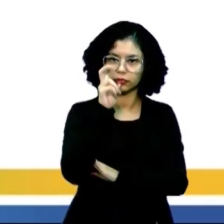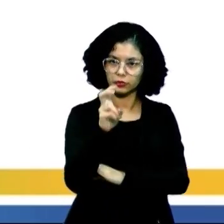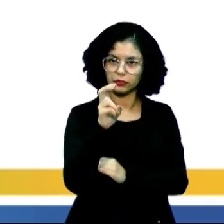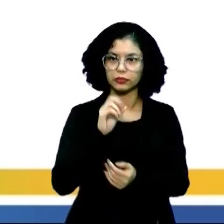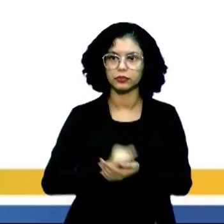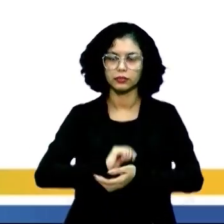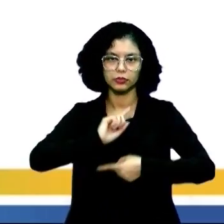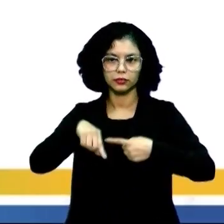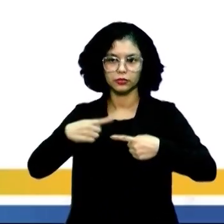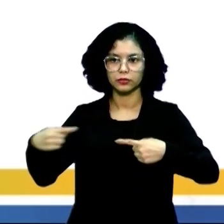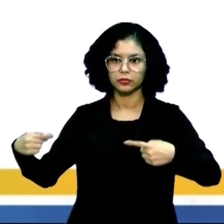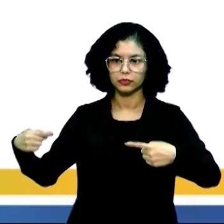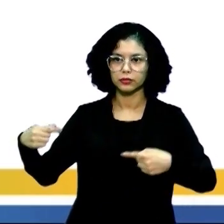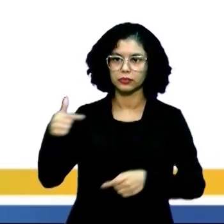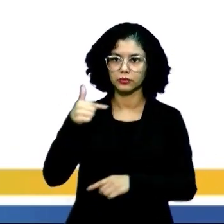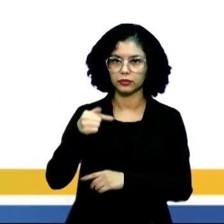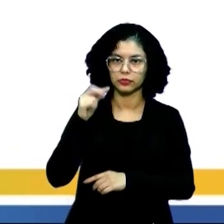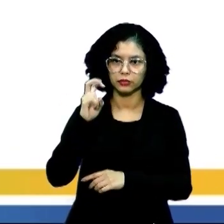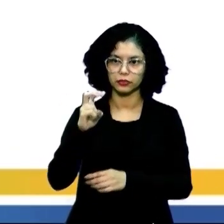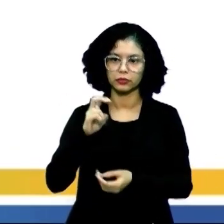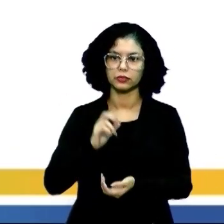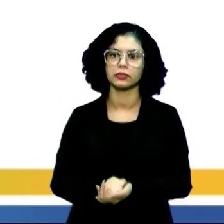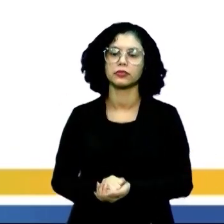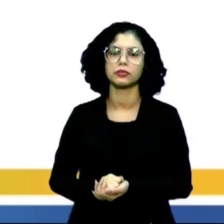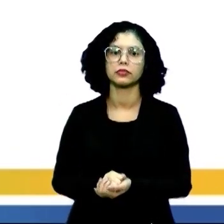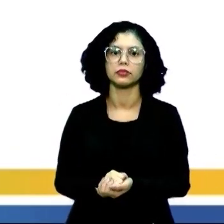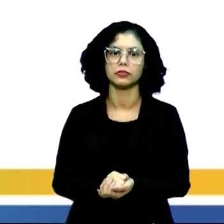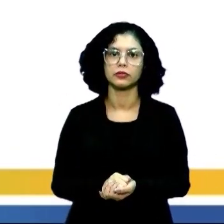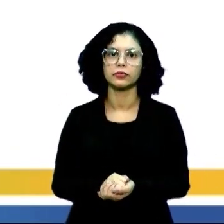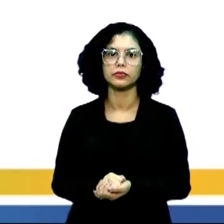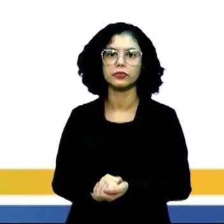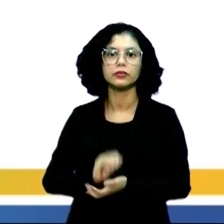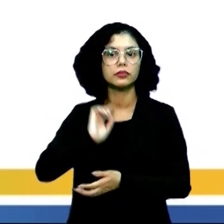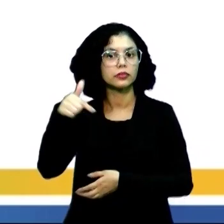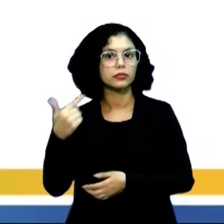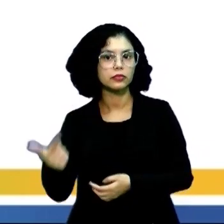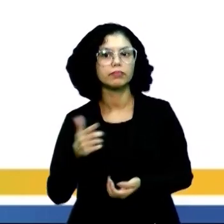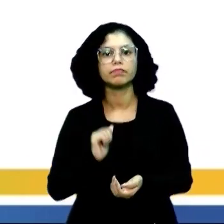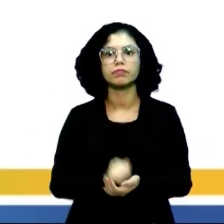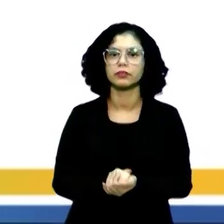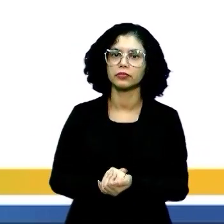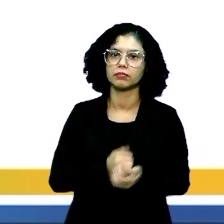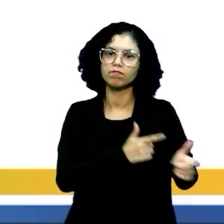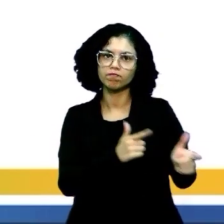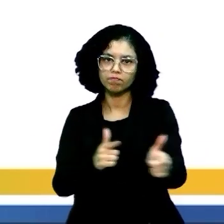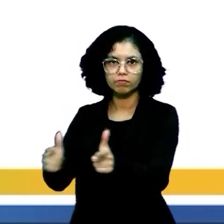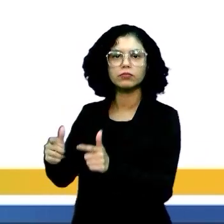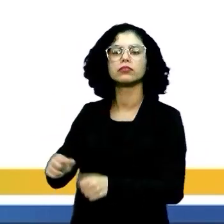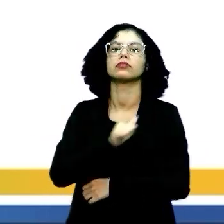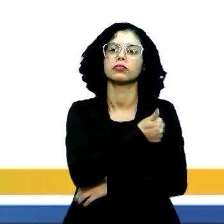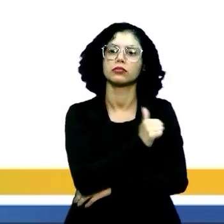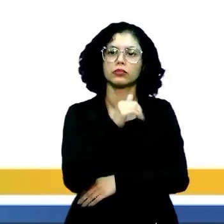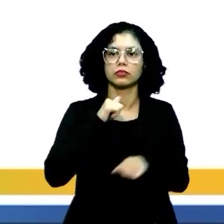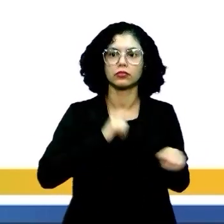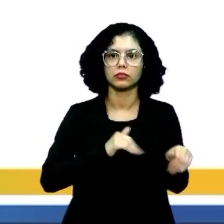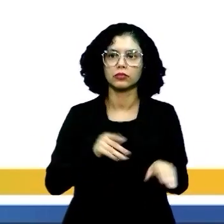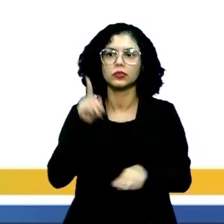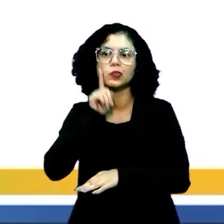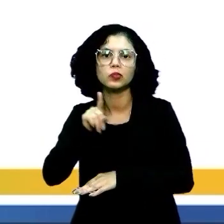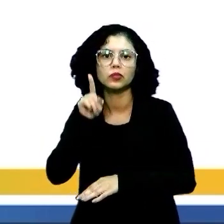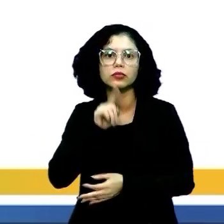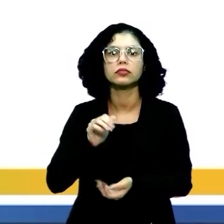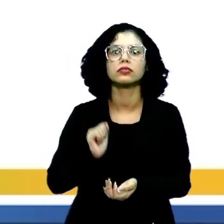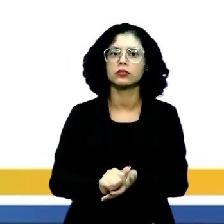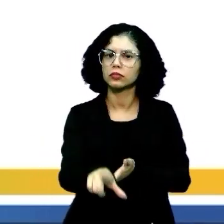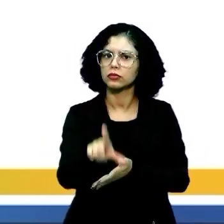tá, do livro A Prova Enem Ciências Humanas, página 75. Após sofrer com os atentados de 11 de setembro,